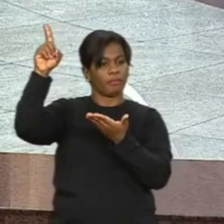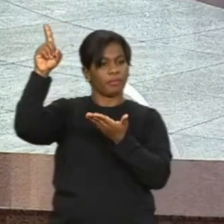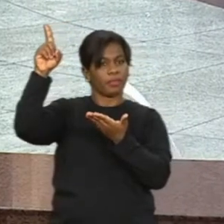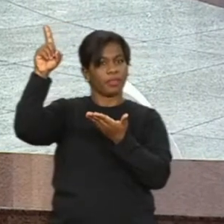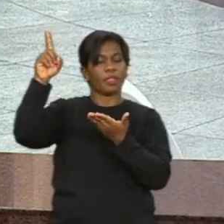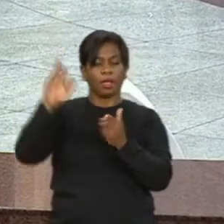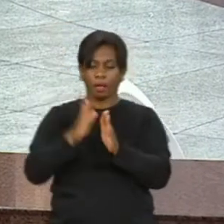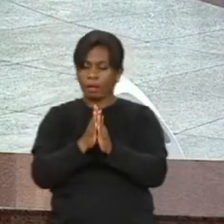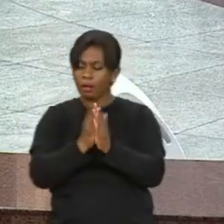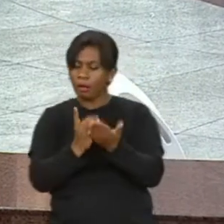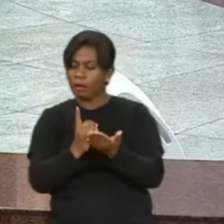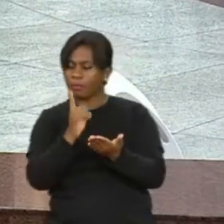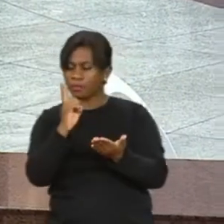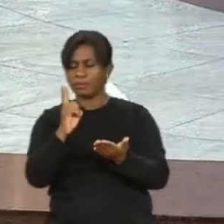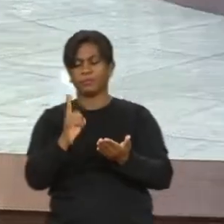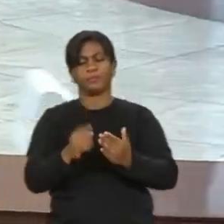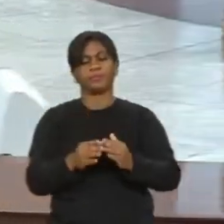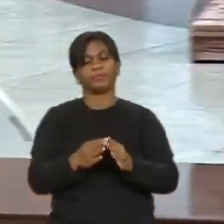Abra sua Bíblia aí, por favor.